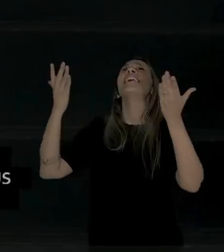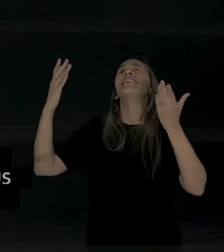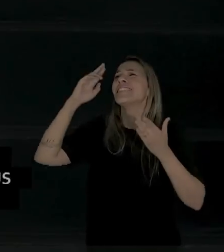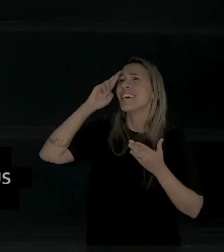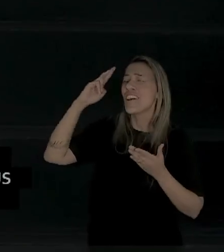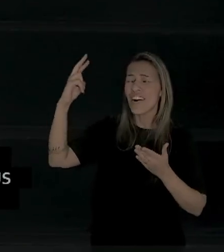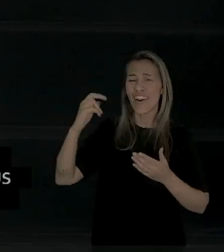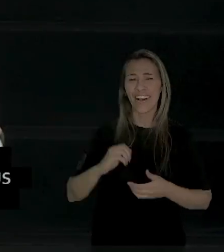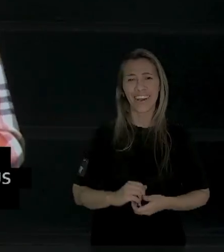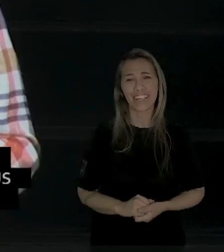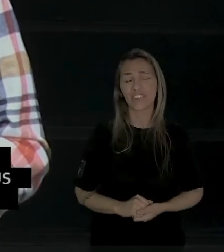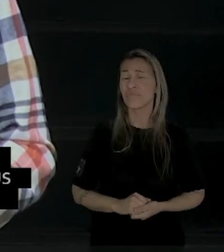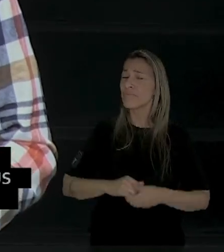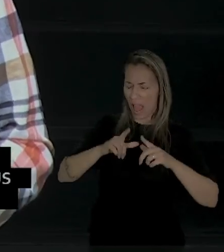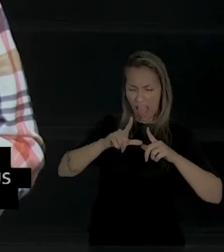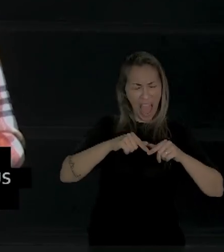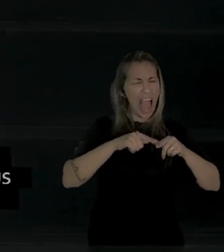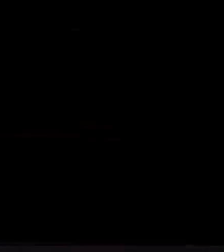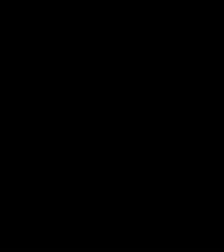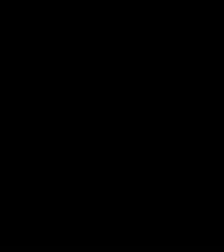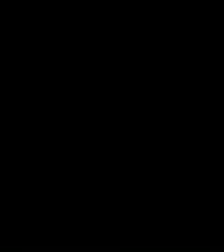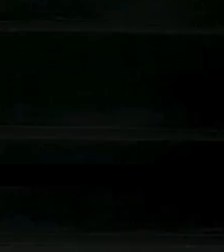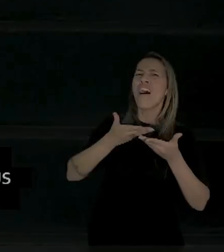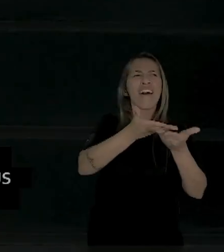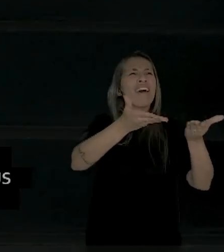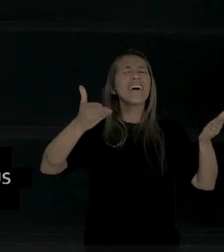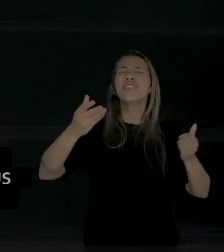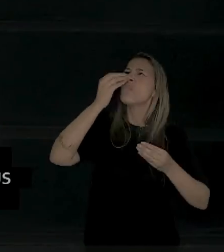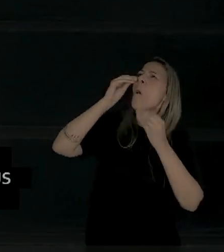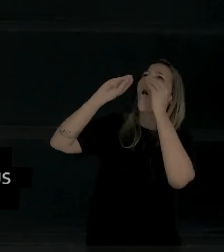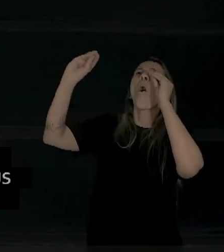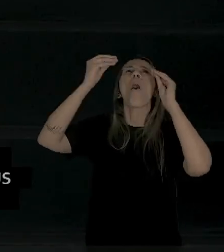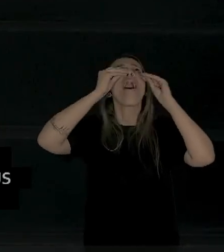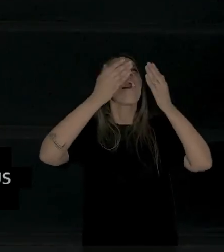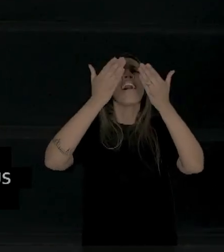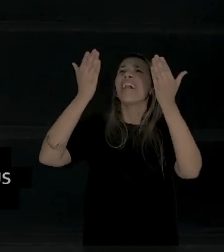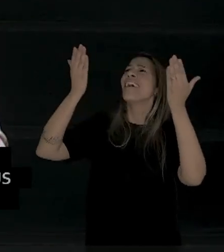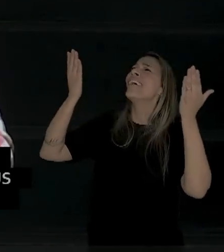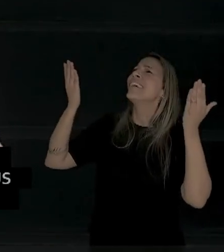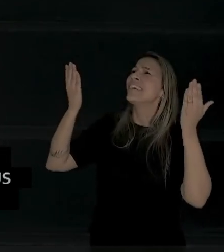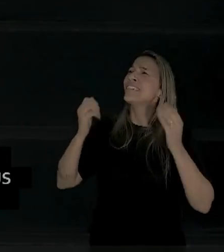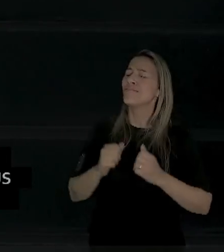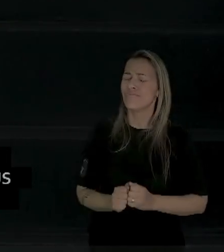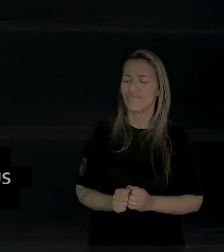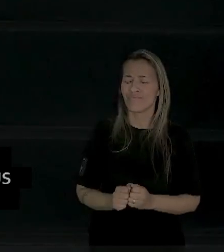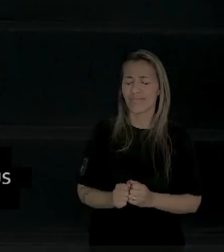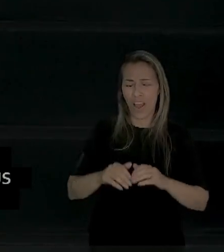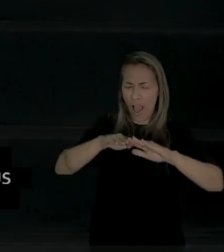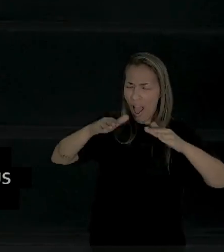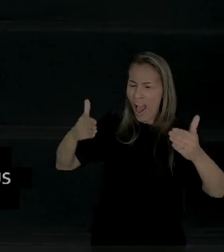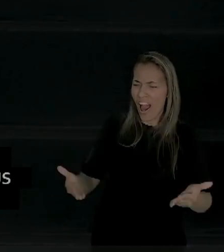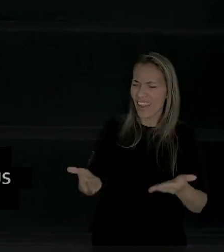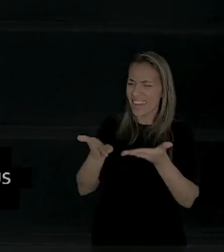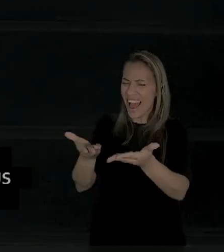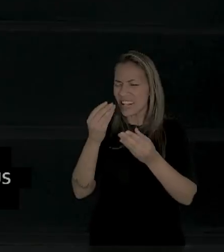Eles rejeitaram a tua aliança, quebraram os altares e mataram os teus profetas à